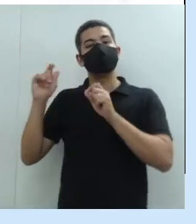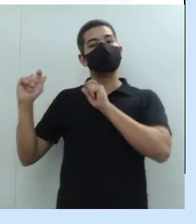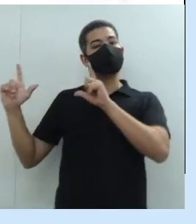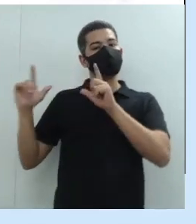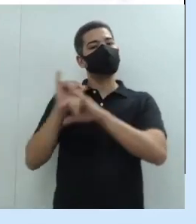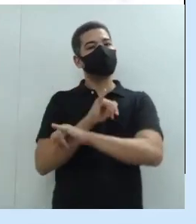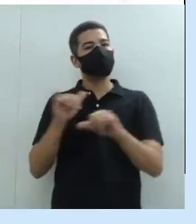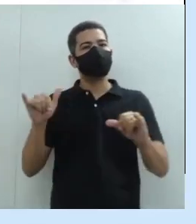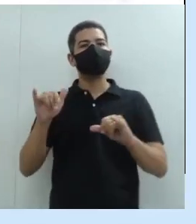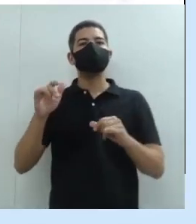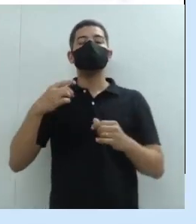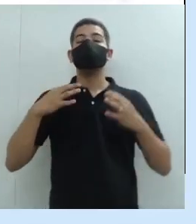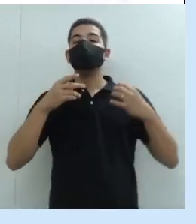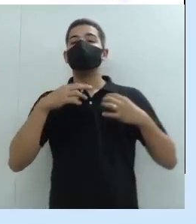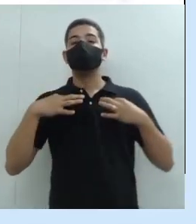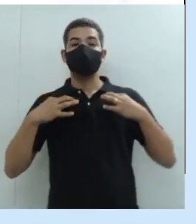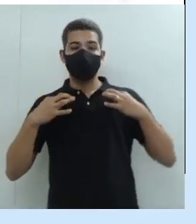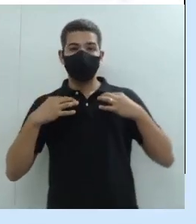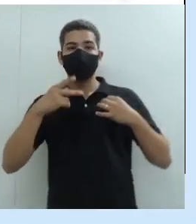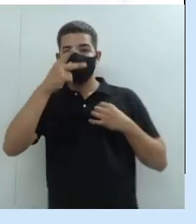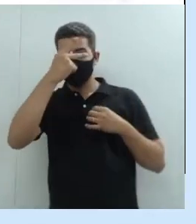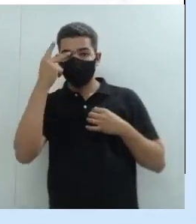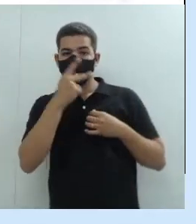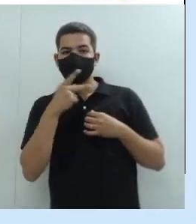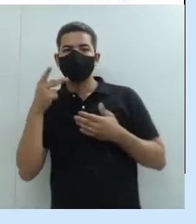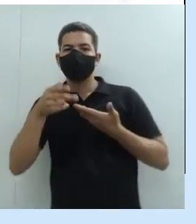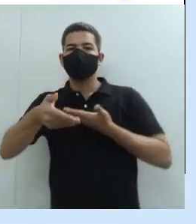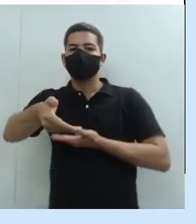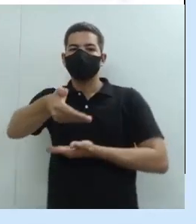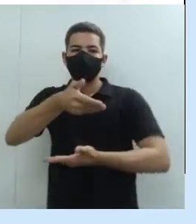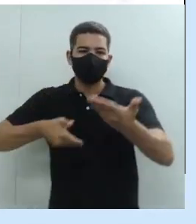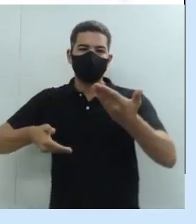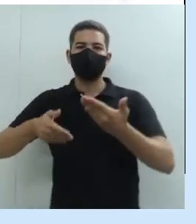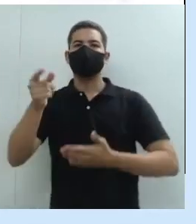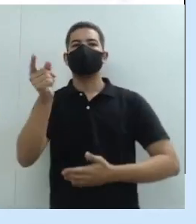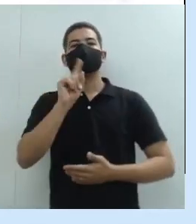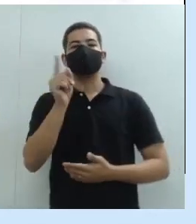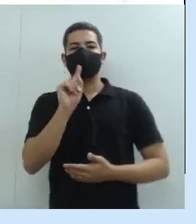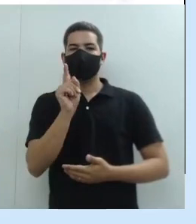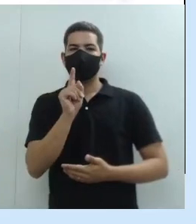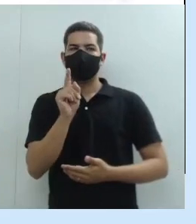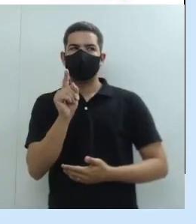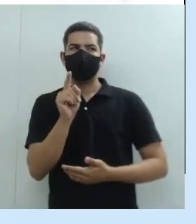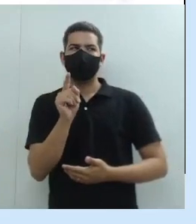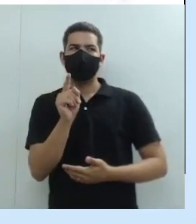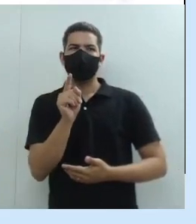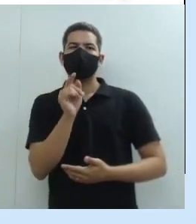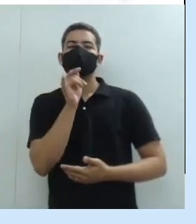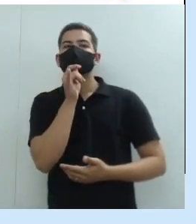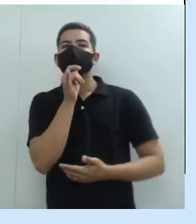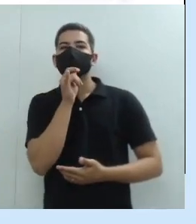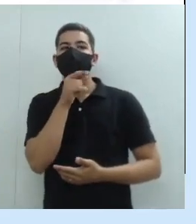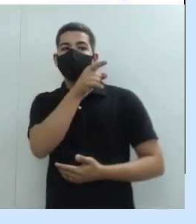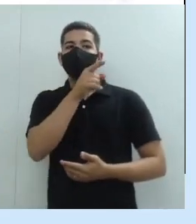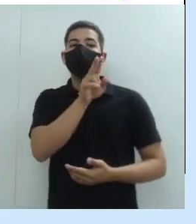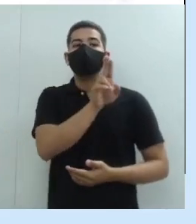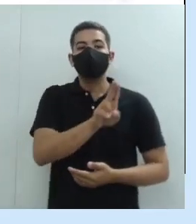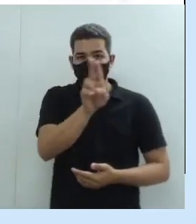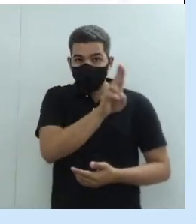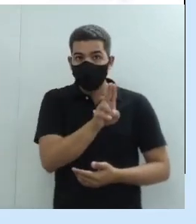se troque roupas íntimas, que roupas íntimas sejam trocadas, porque roupas íntimas são de